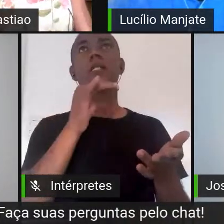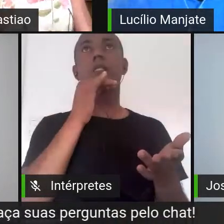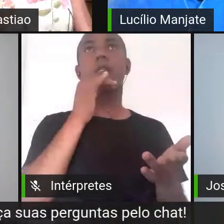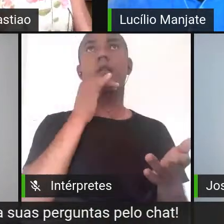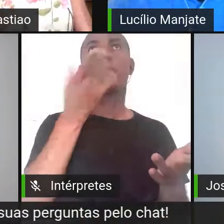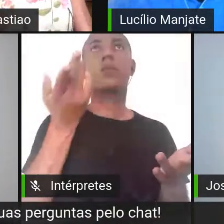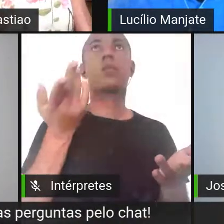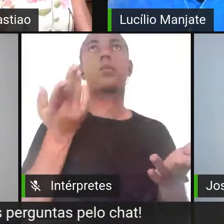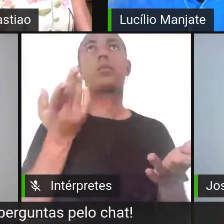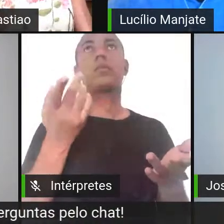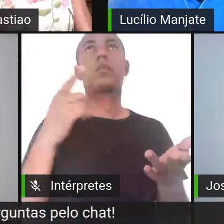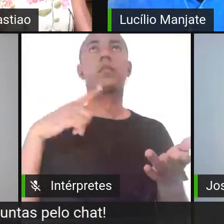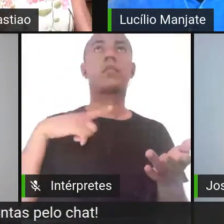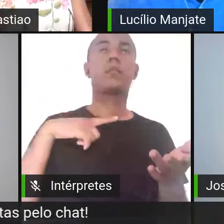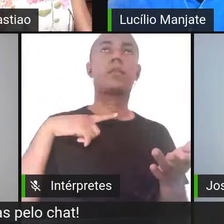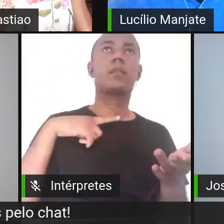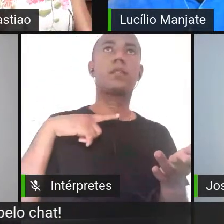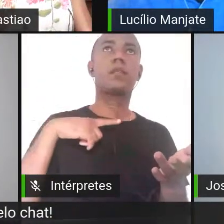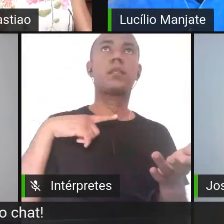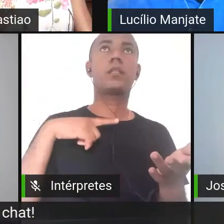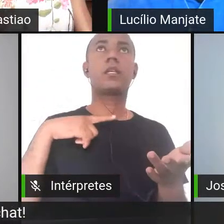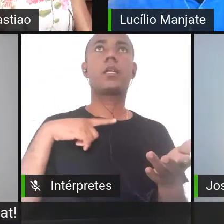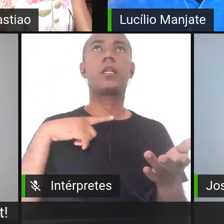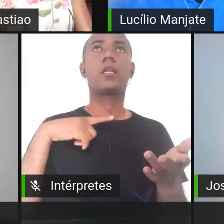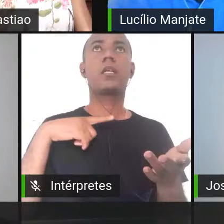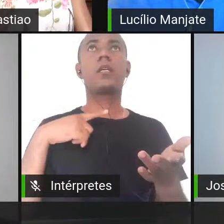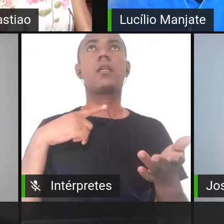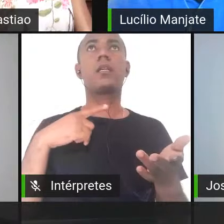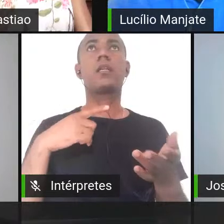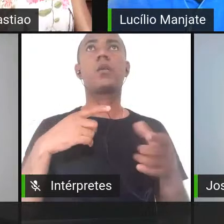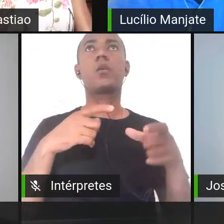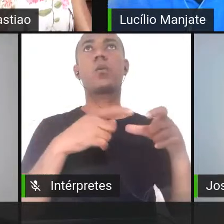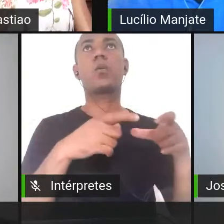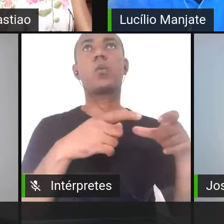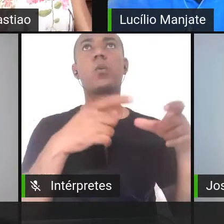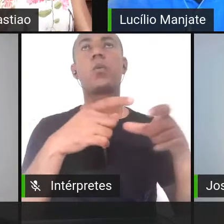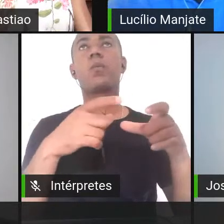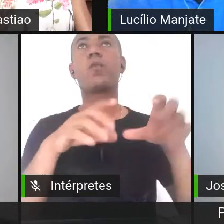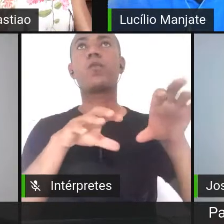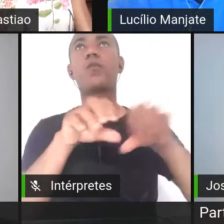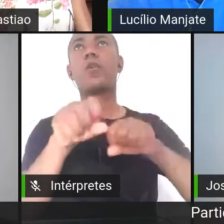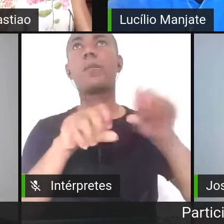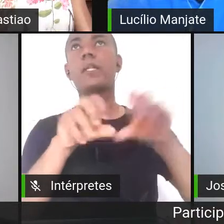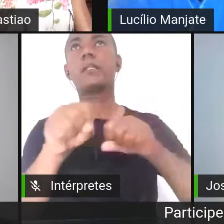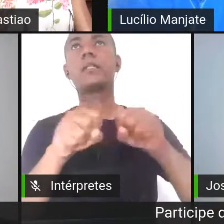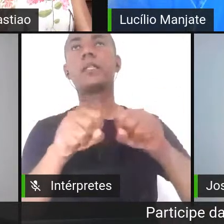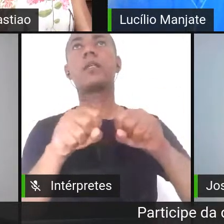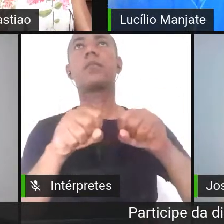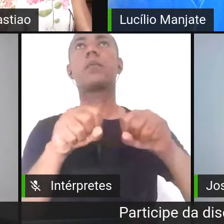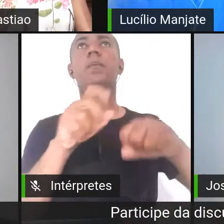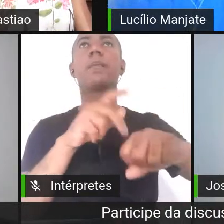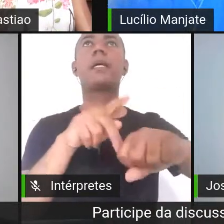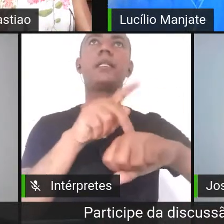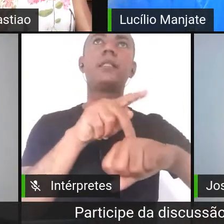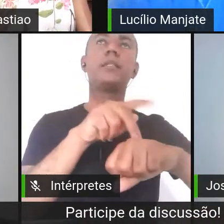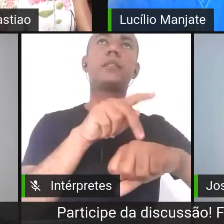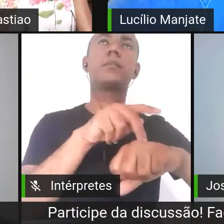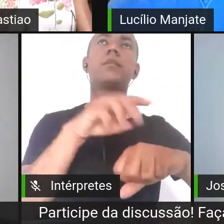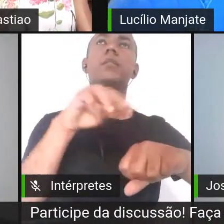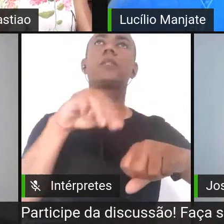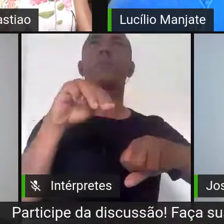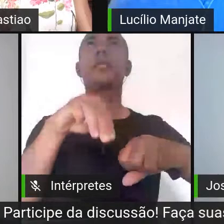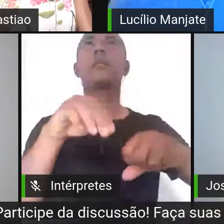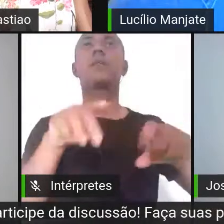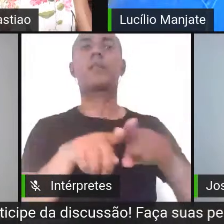sobre se existem investimentos institucionais para a formação de leitores em Moçambique. Quem coloca esta pergunta é a